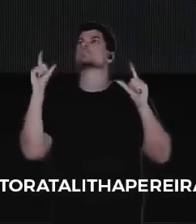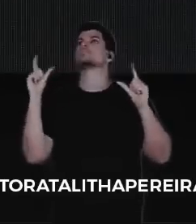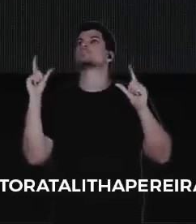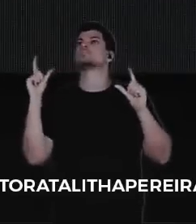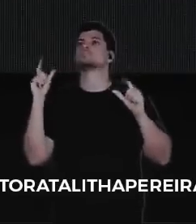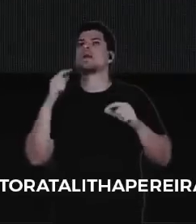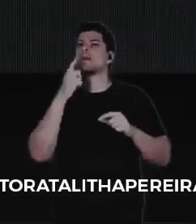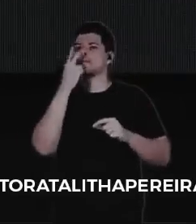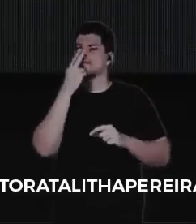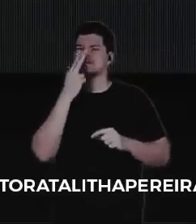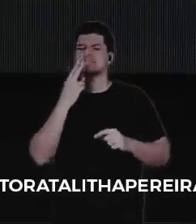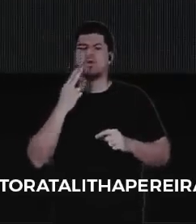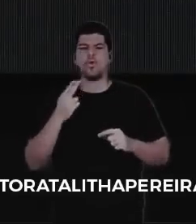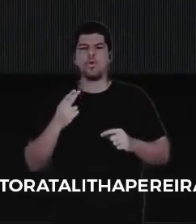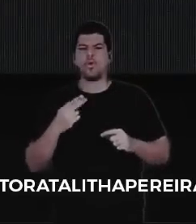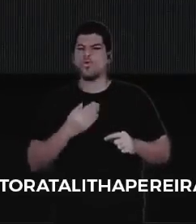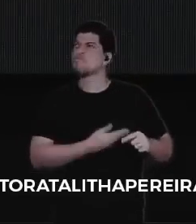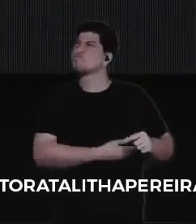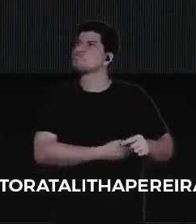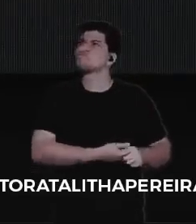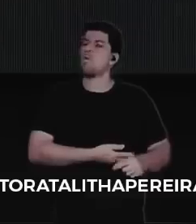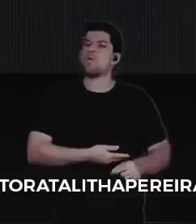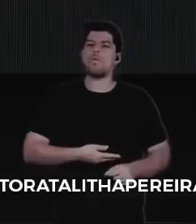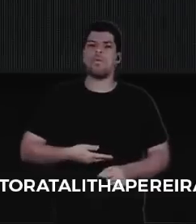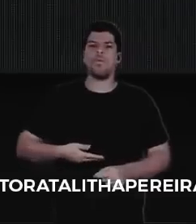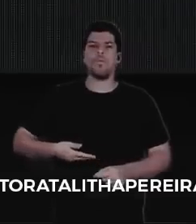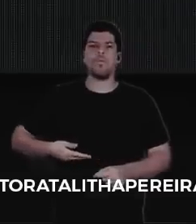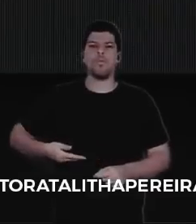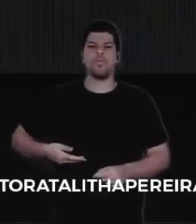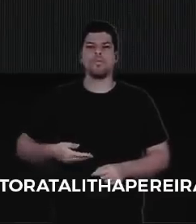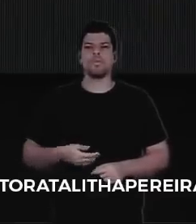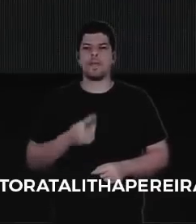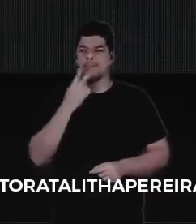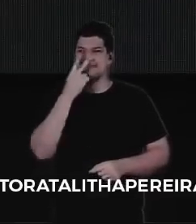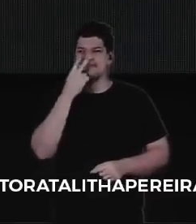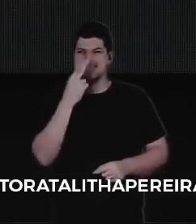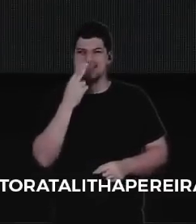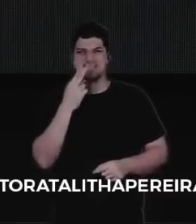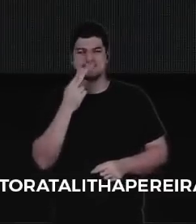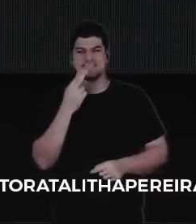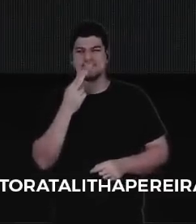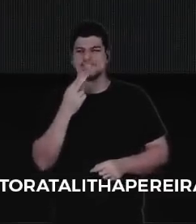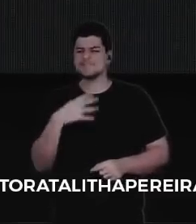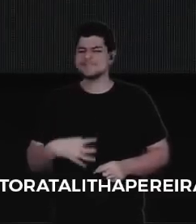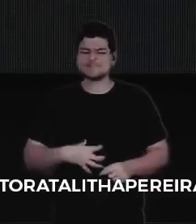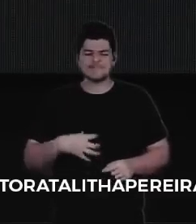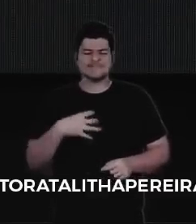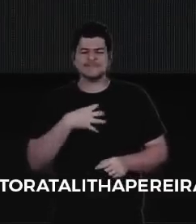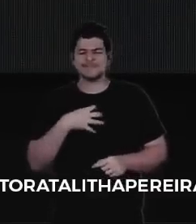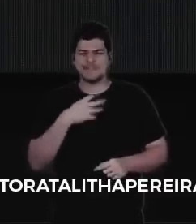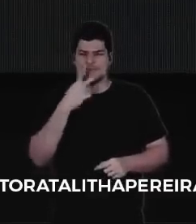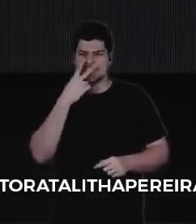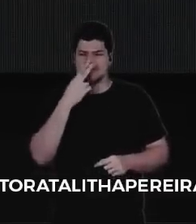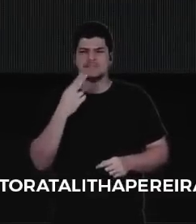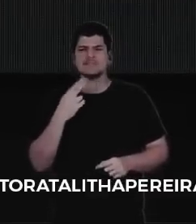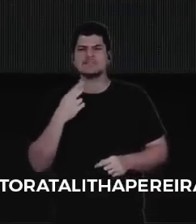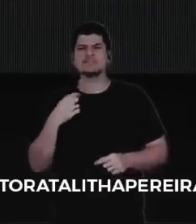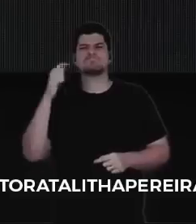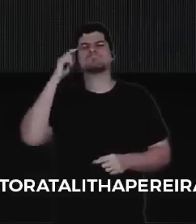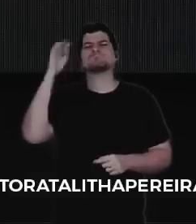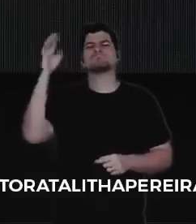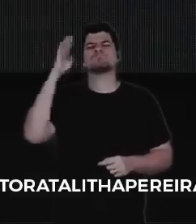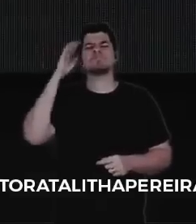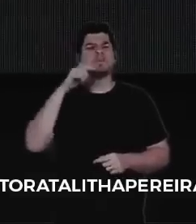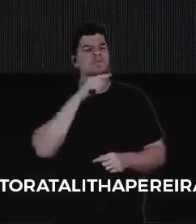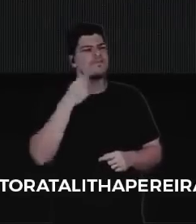O seu estômago começa a roncar. E há uma conversa, há um diálogo, e ali aquelas vozes contrárias estão dizendo